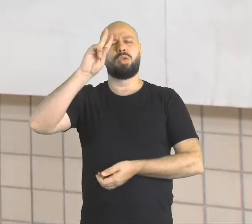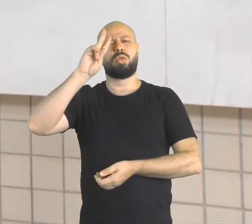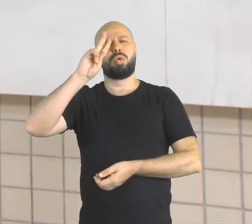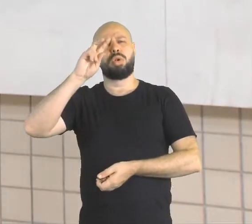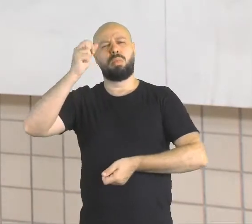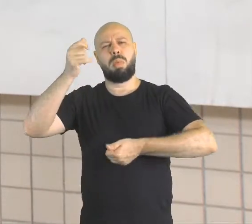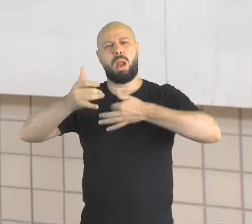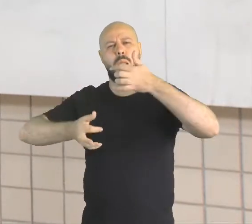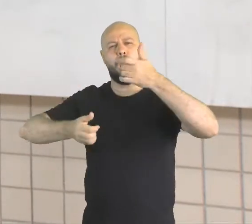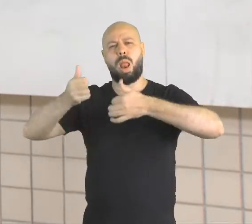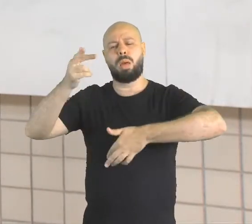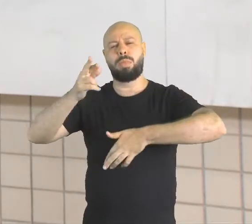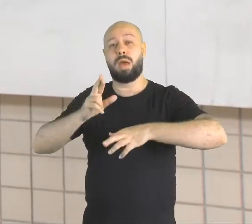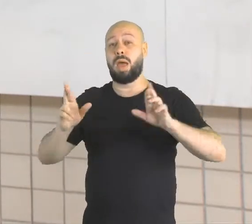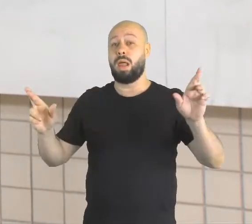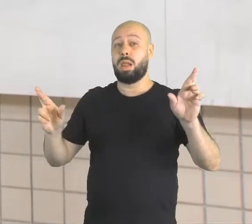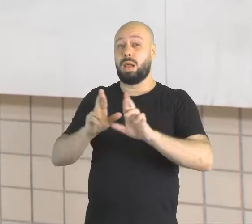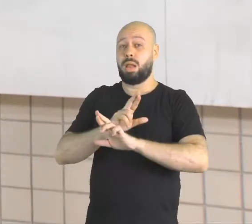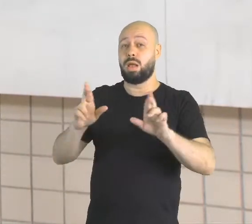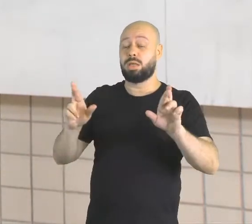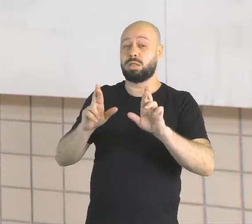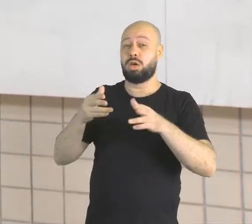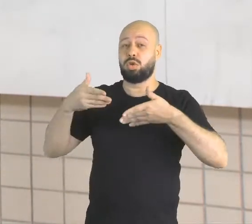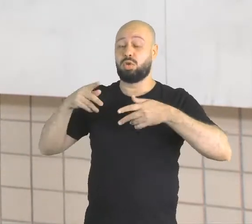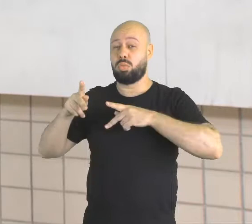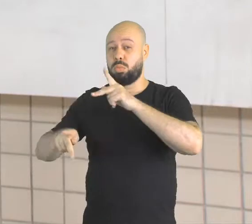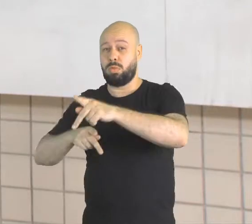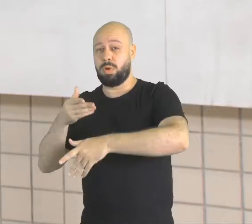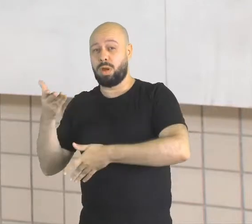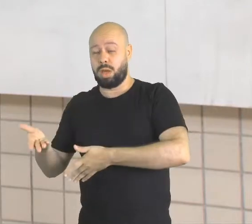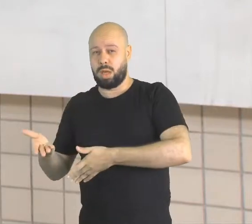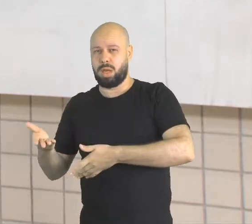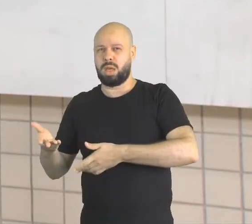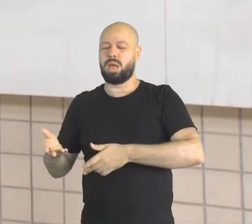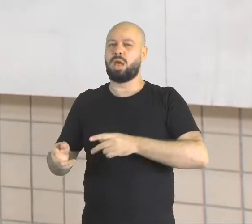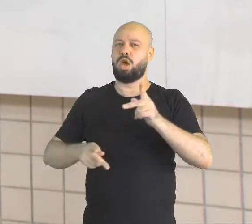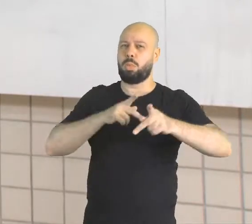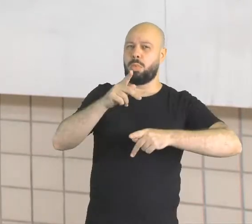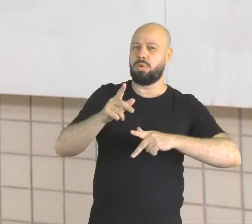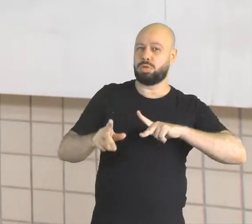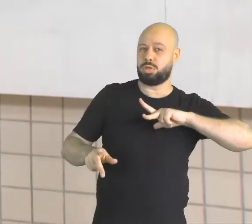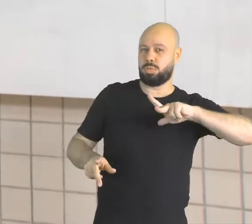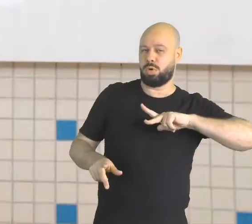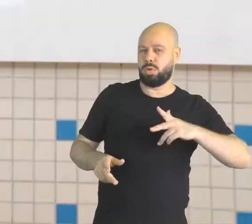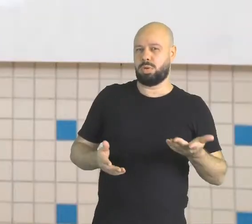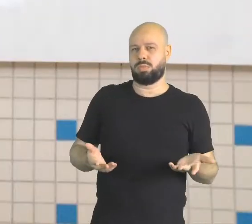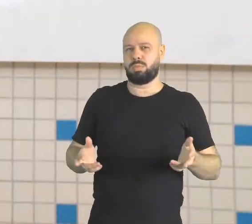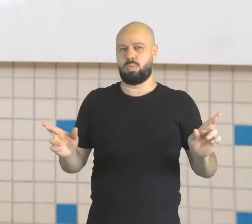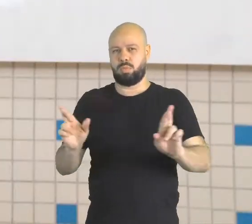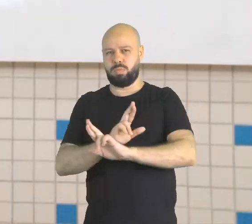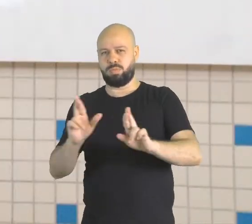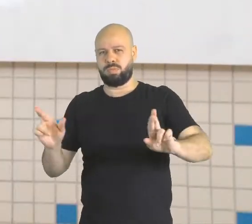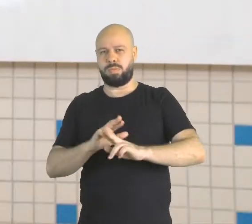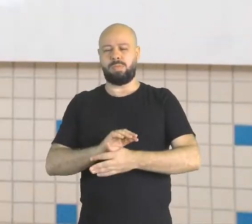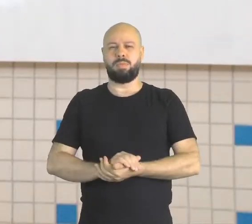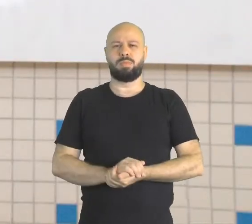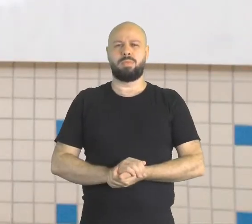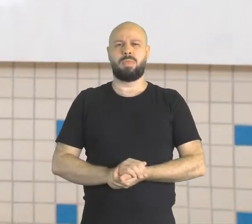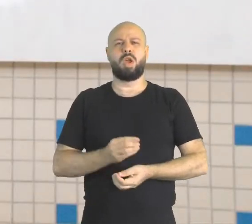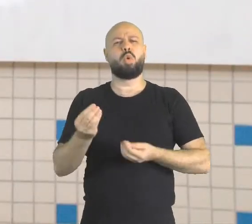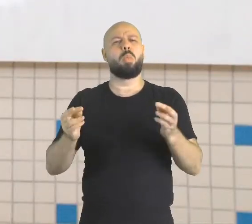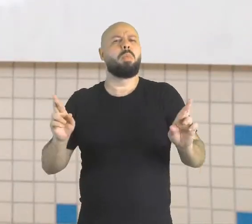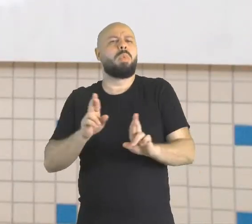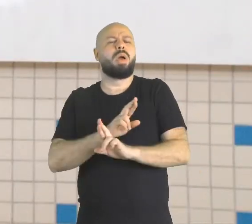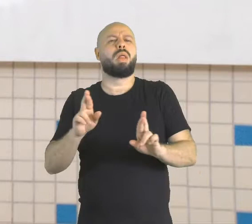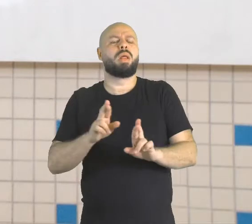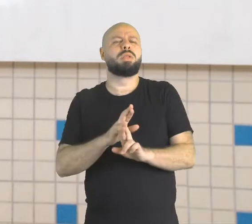relação entre esses povos nativos com os europeus. Então, meus queridos, como que era essa